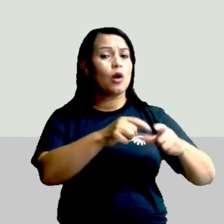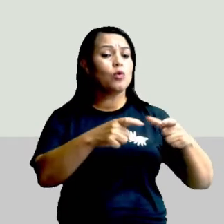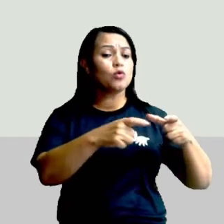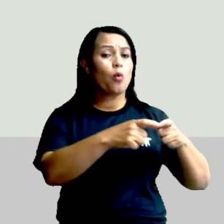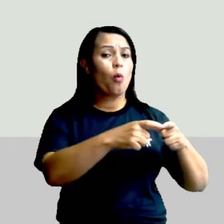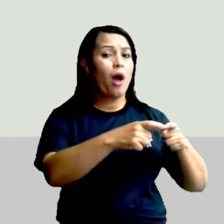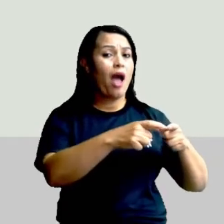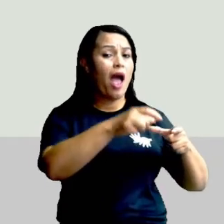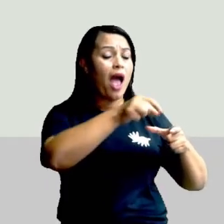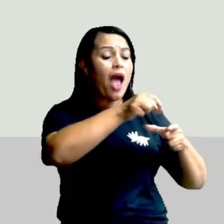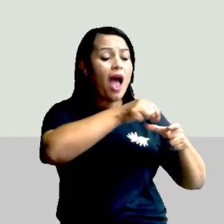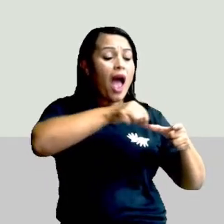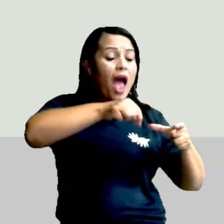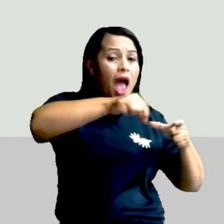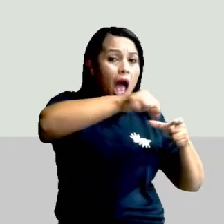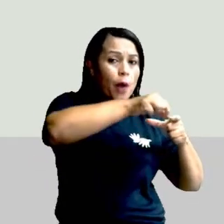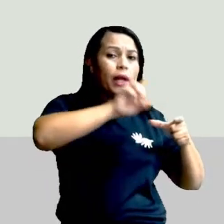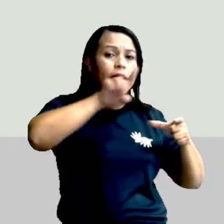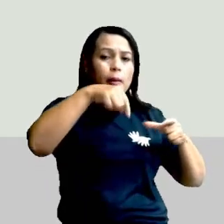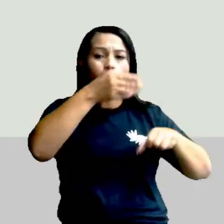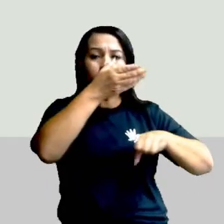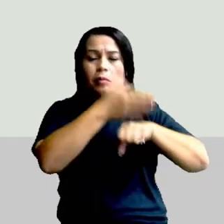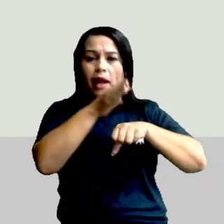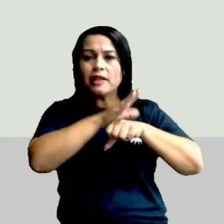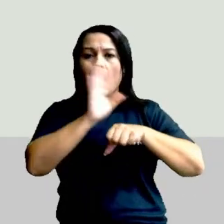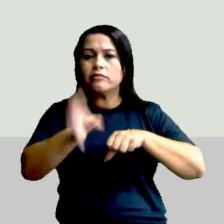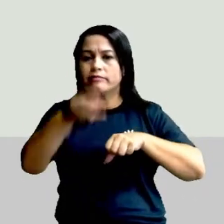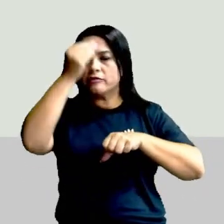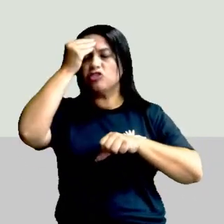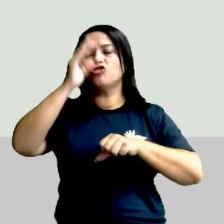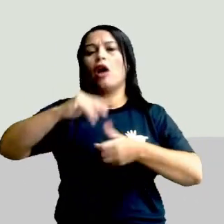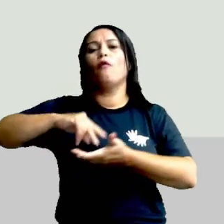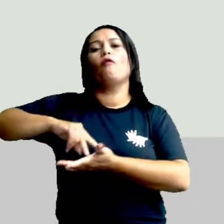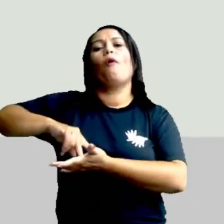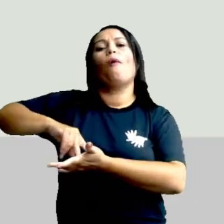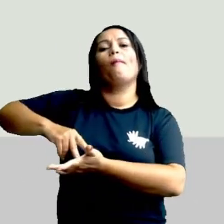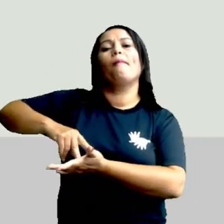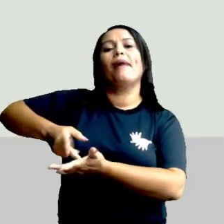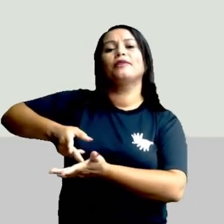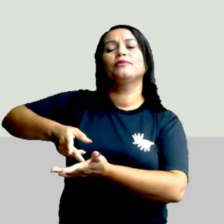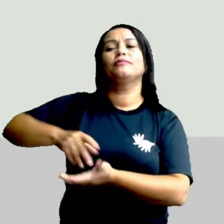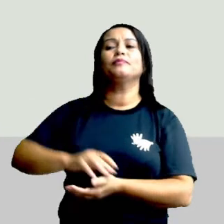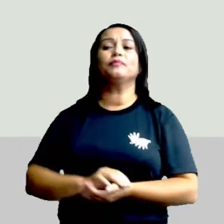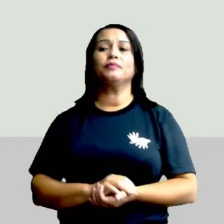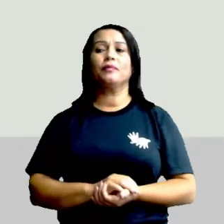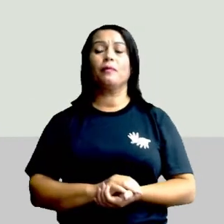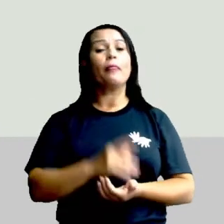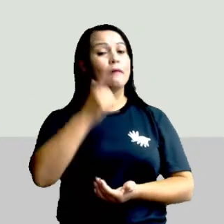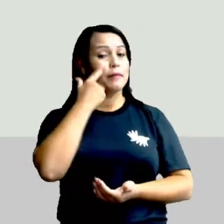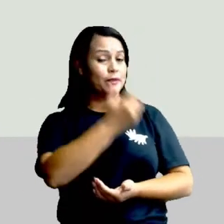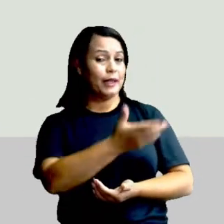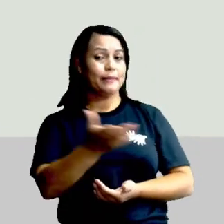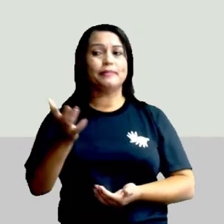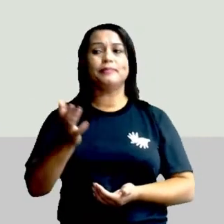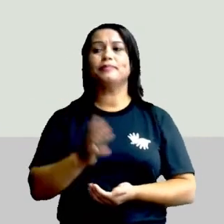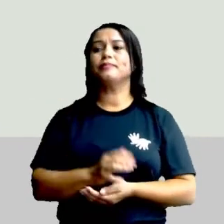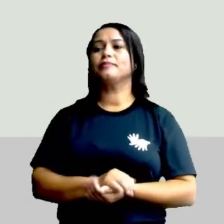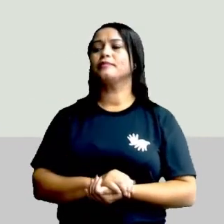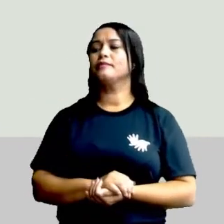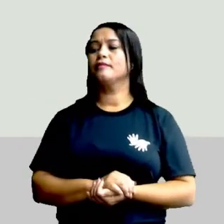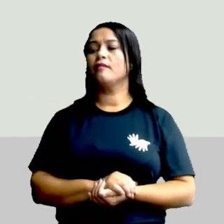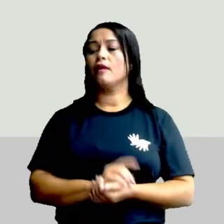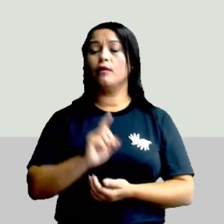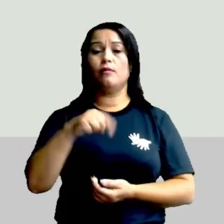depois que pegamos a prática nós o famoso compasso né bom então vamos lá